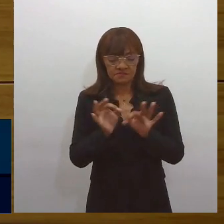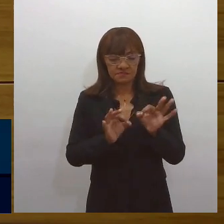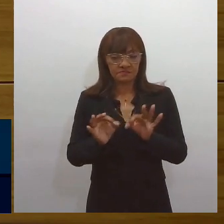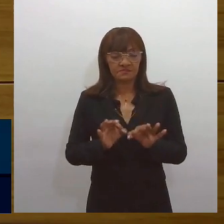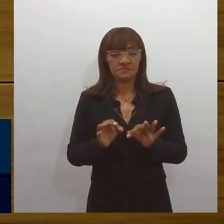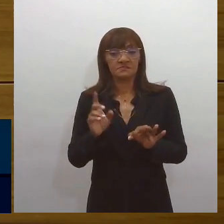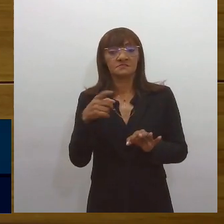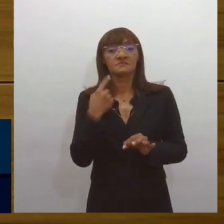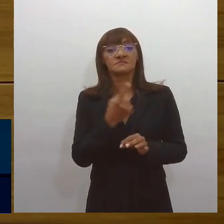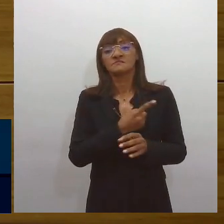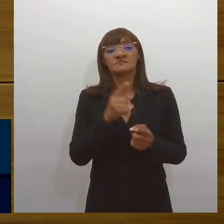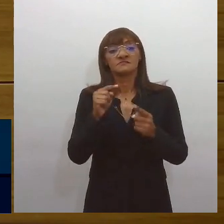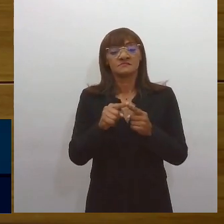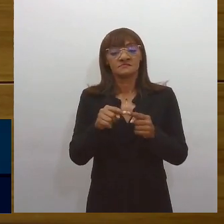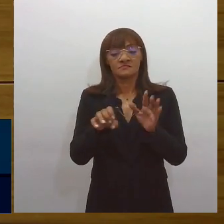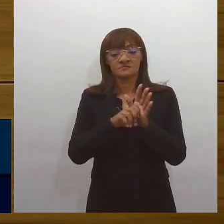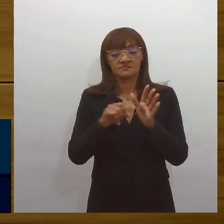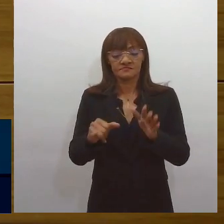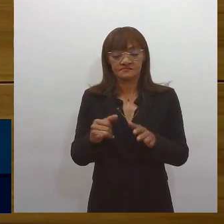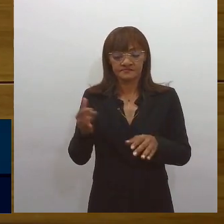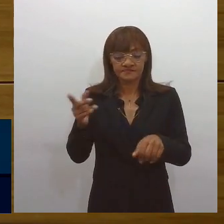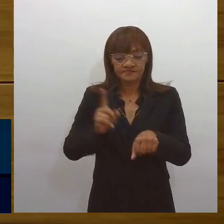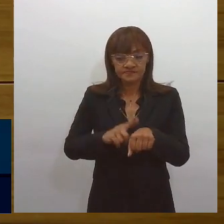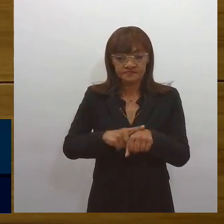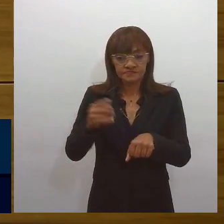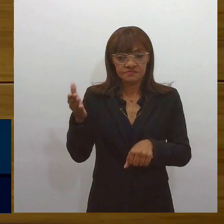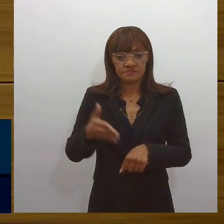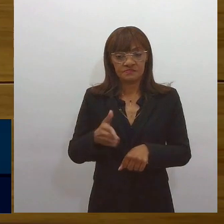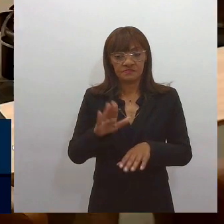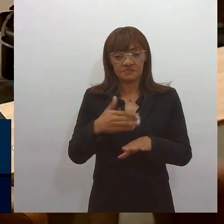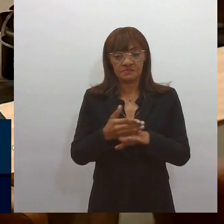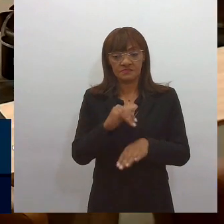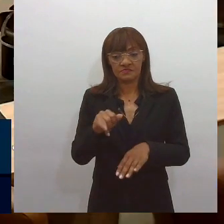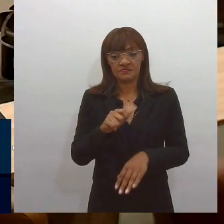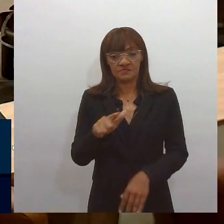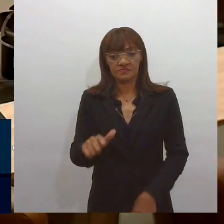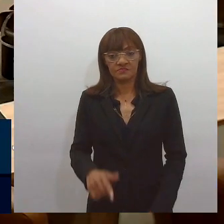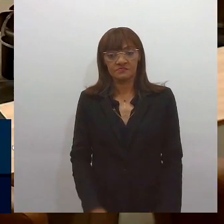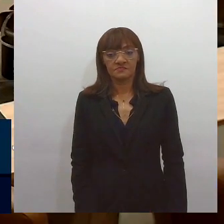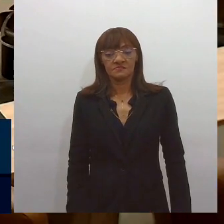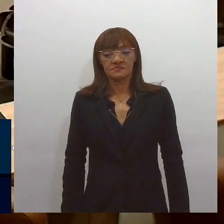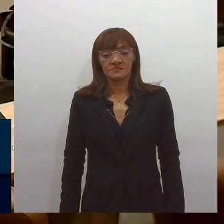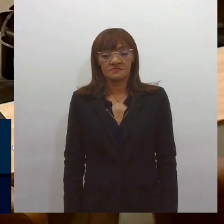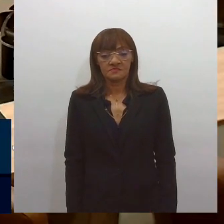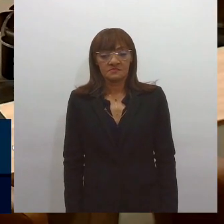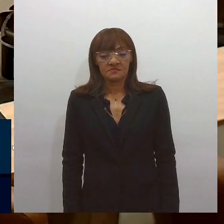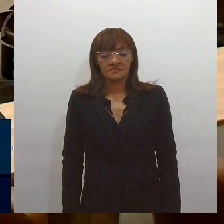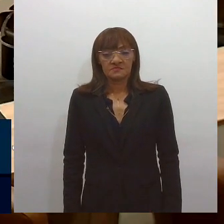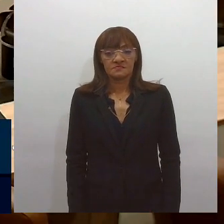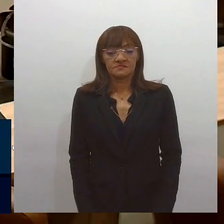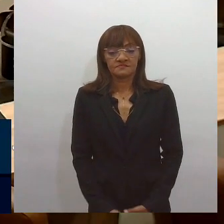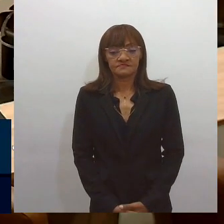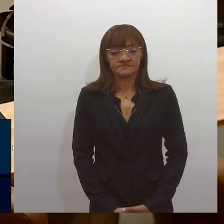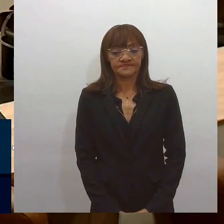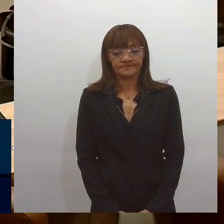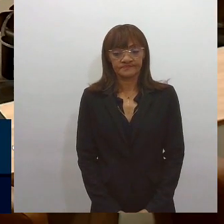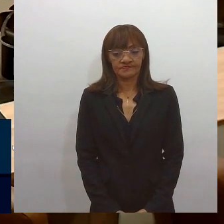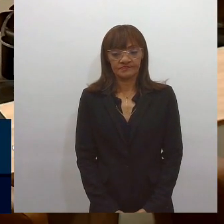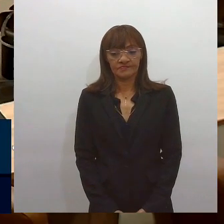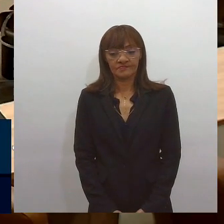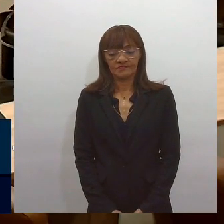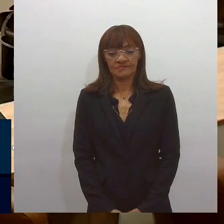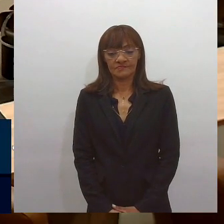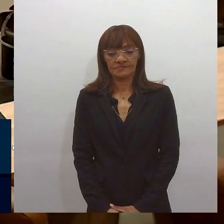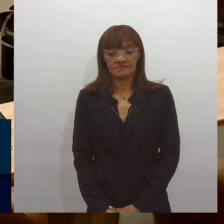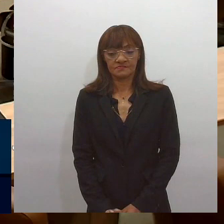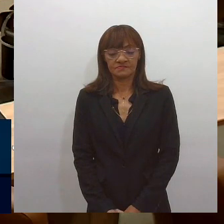até Julho momento só no momento a gente tá fazendo mas estamos